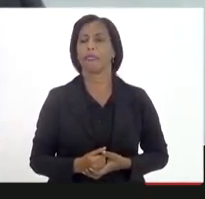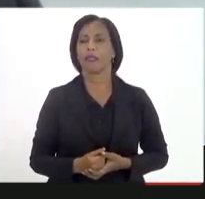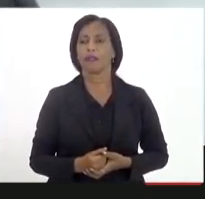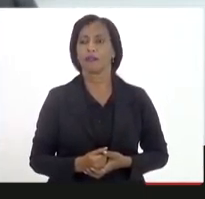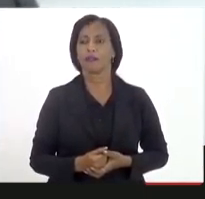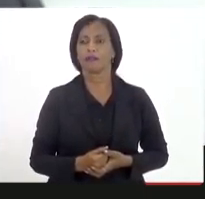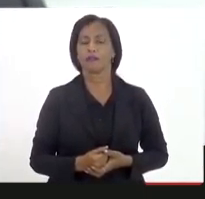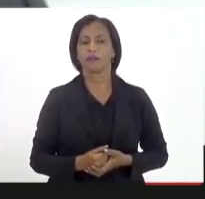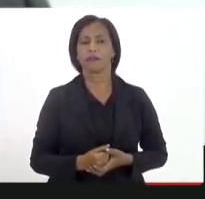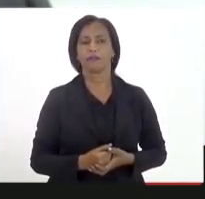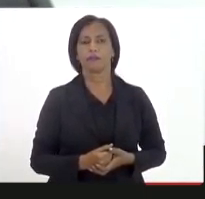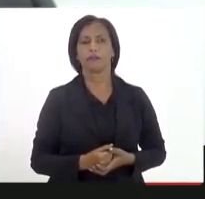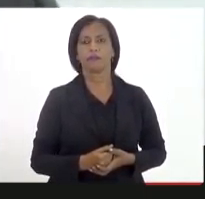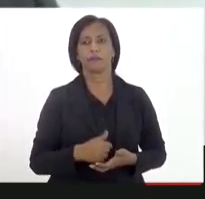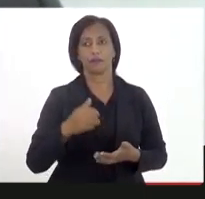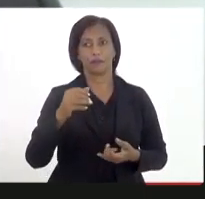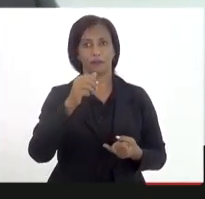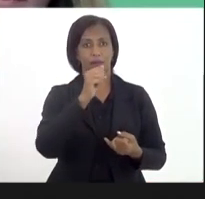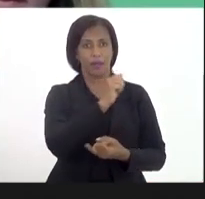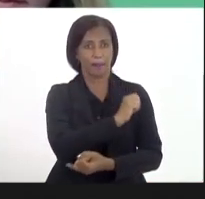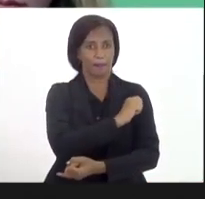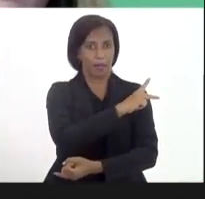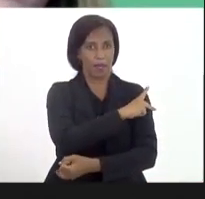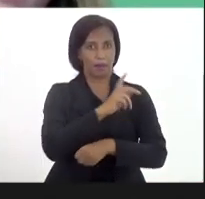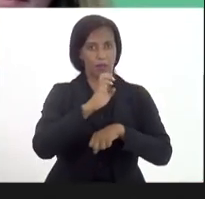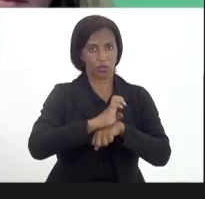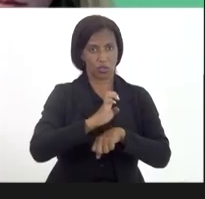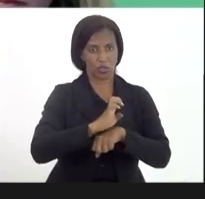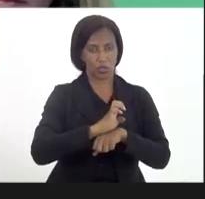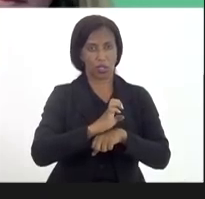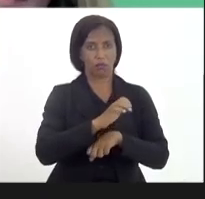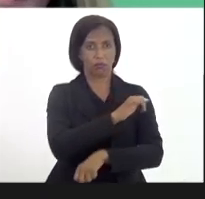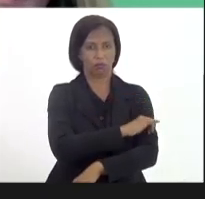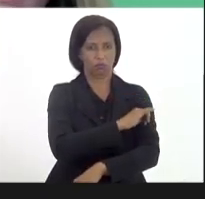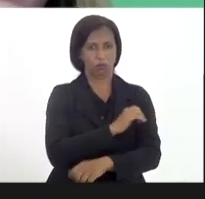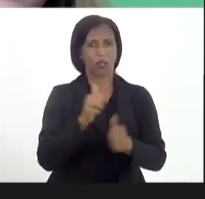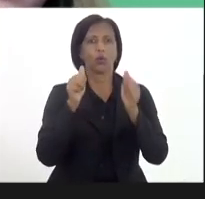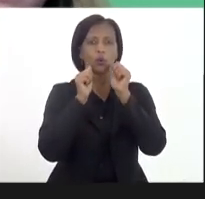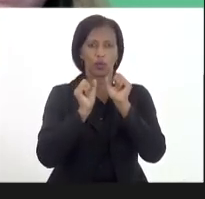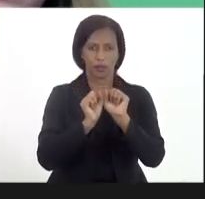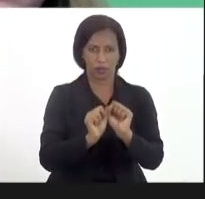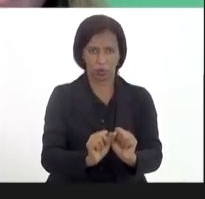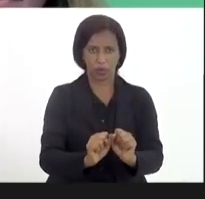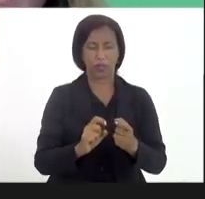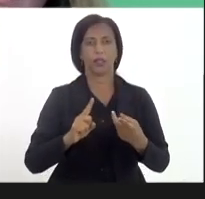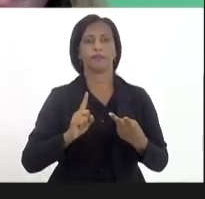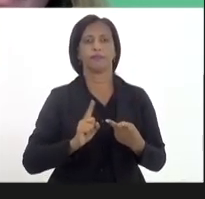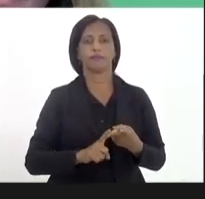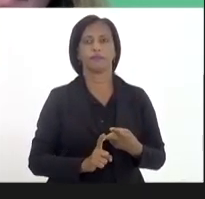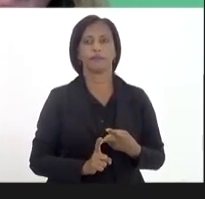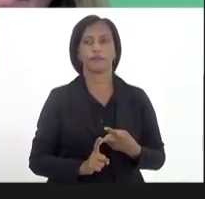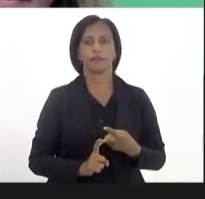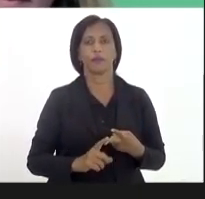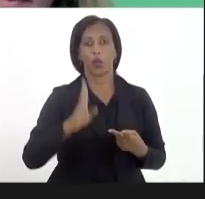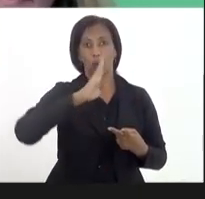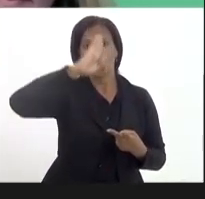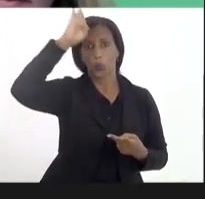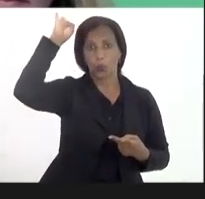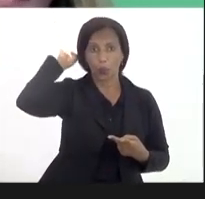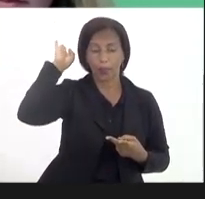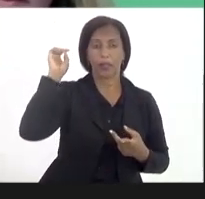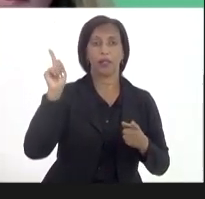convidados responderam o fim a Polícia Militar do Estado do Rio de Janeiro ou a sua Assessoria parlamentar EA Corregedoria da Polícia o Corpo